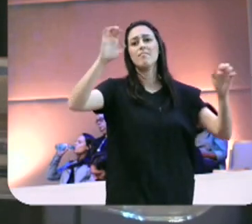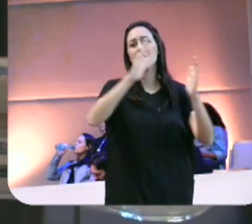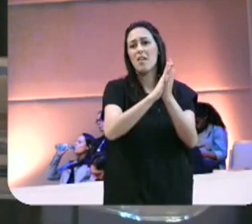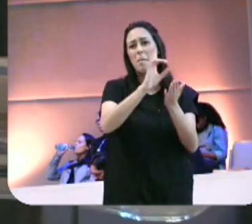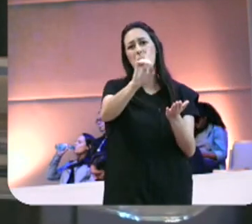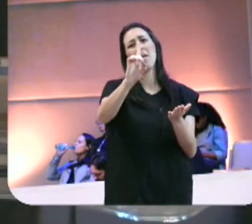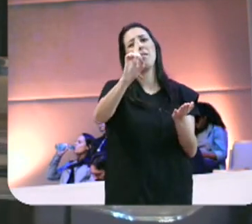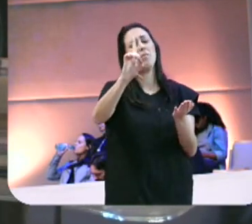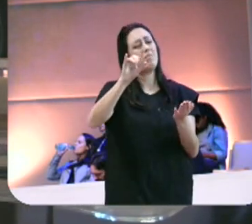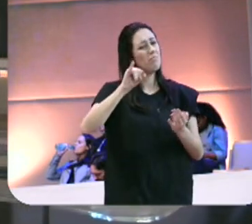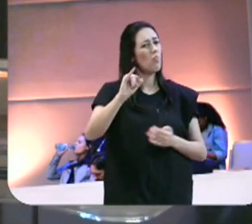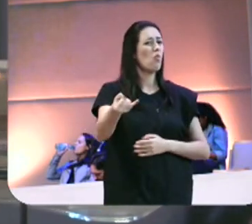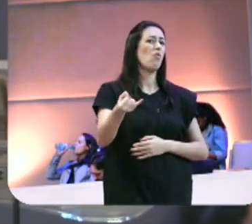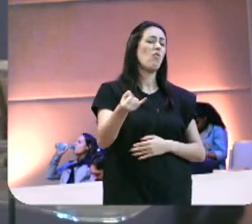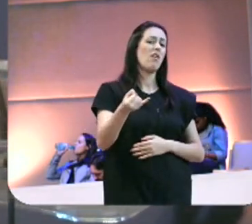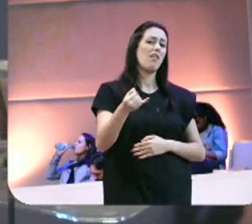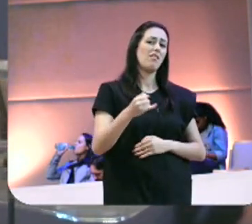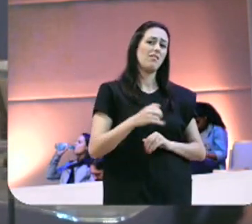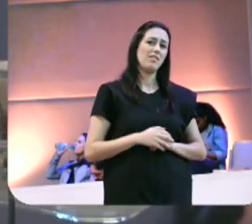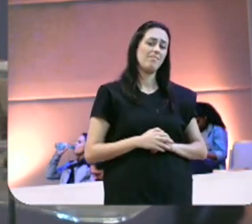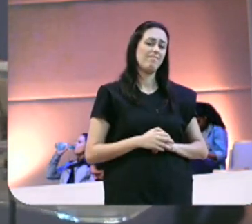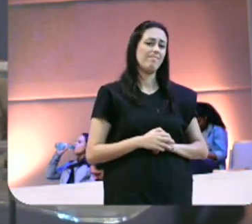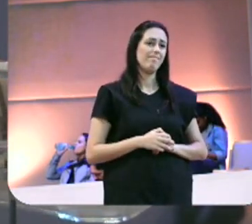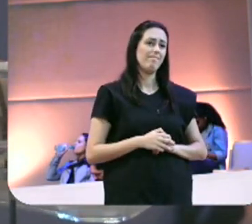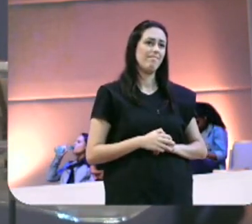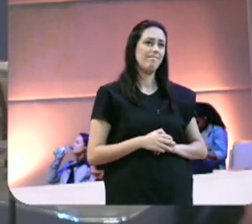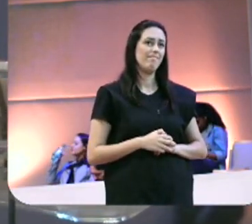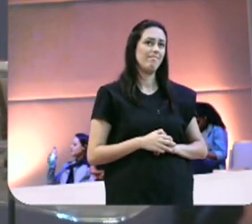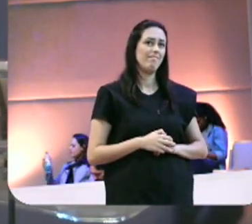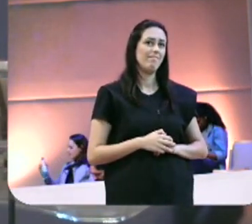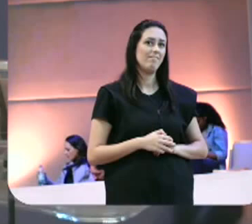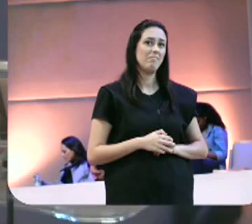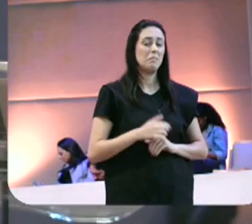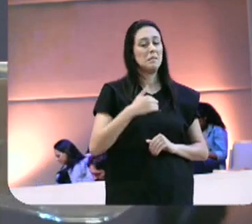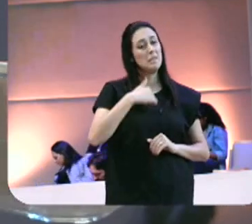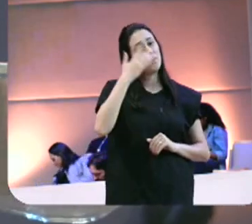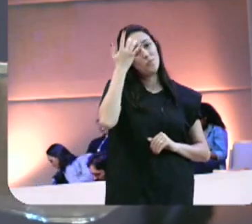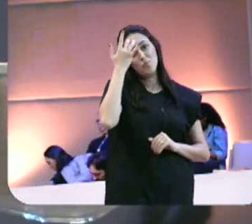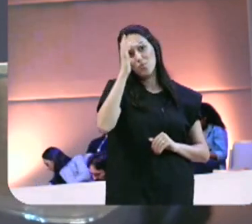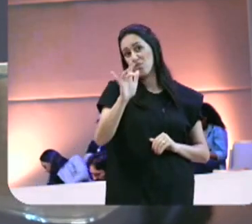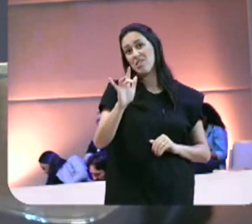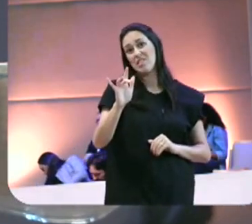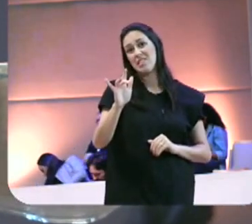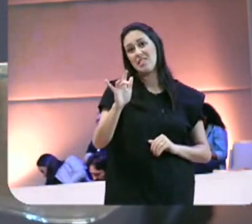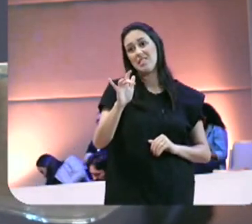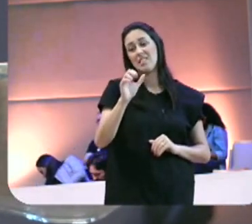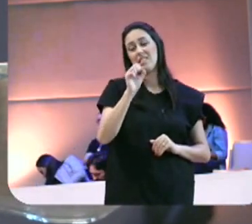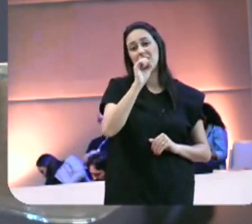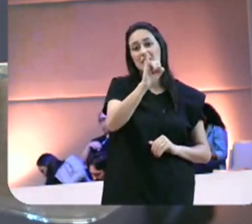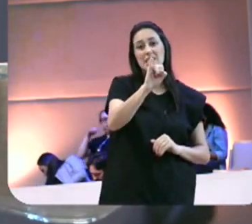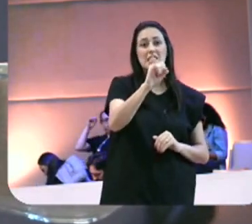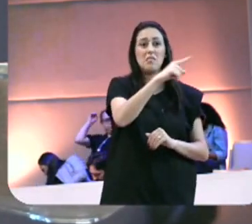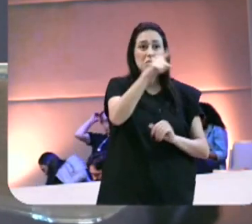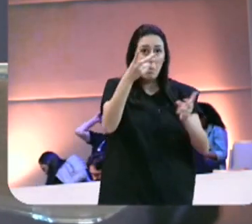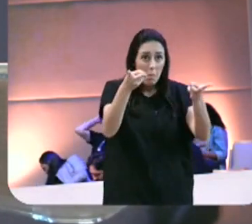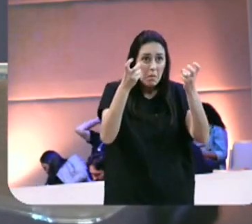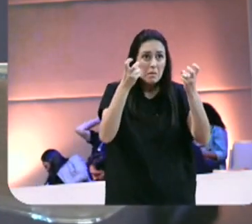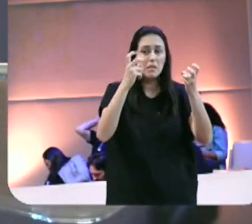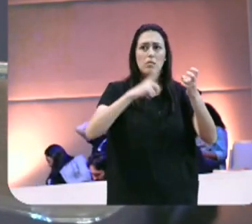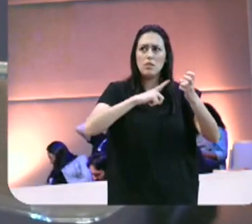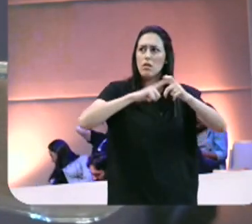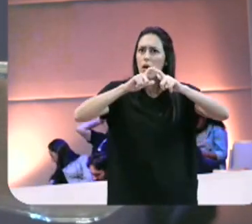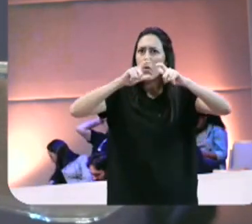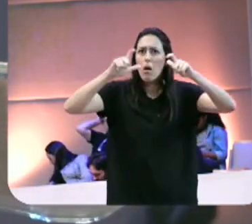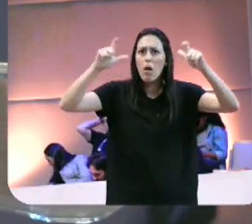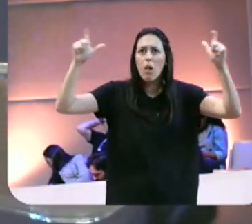Evangelho. Eu não sei se esse fluxo da maré está tão visível para você quanto está para mim. Eu